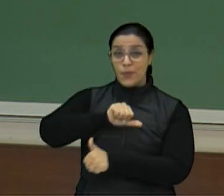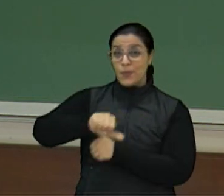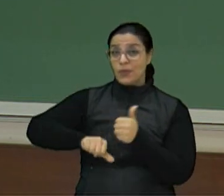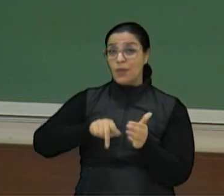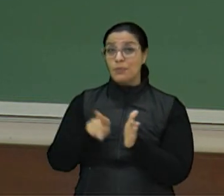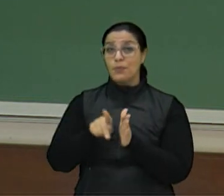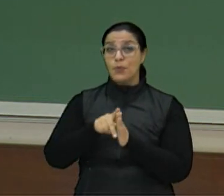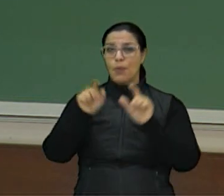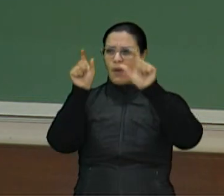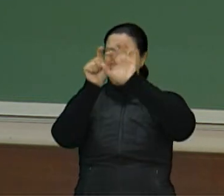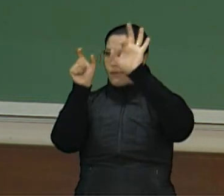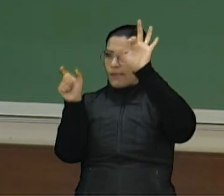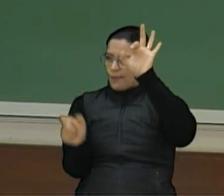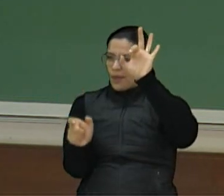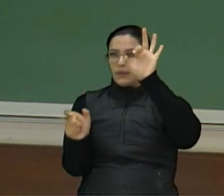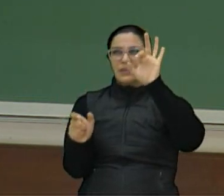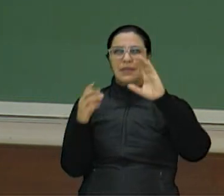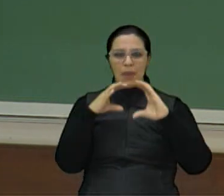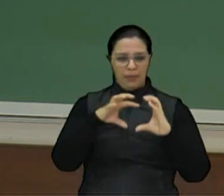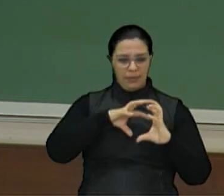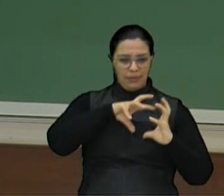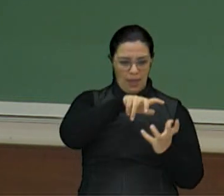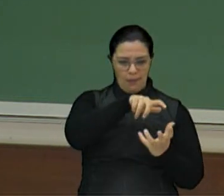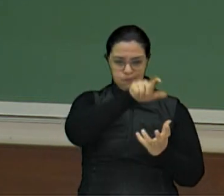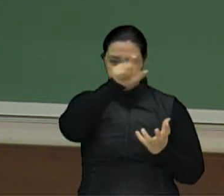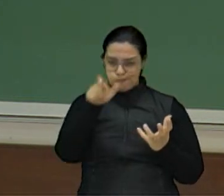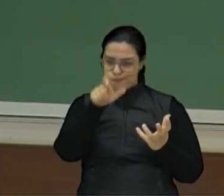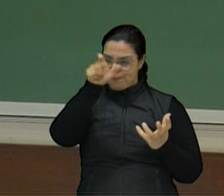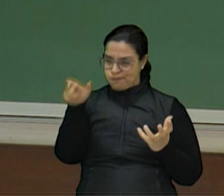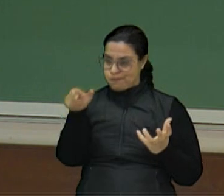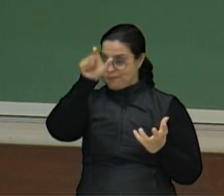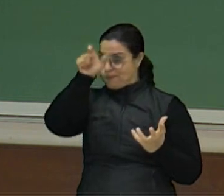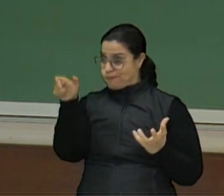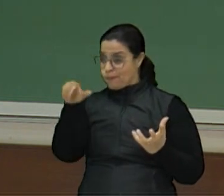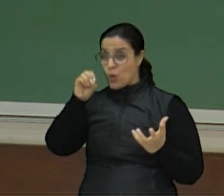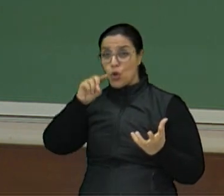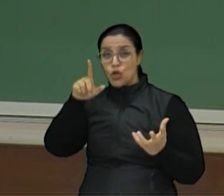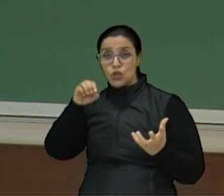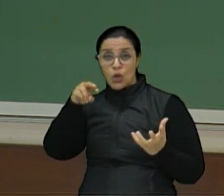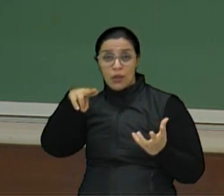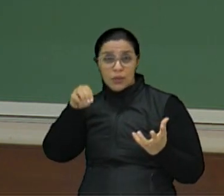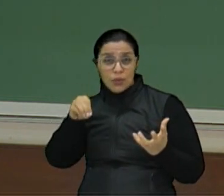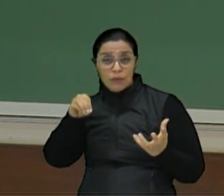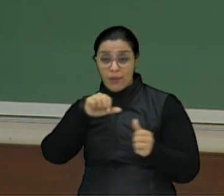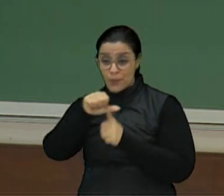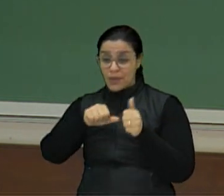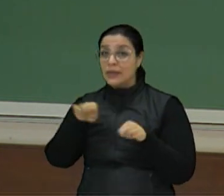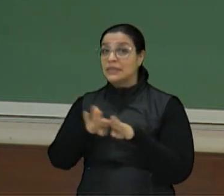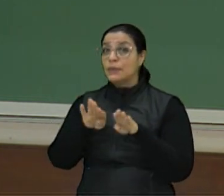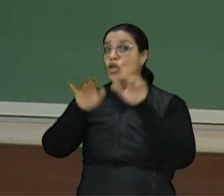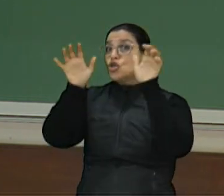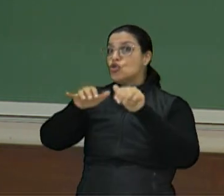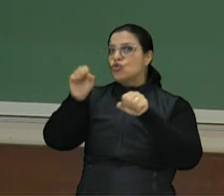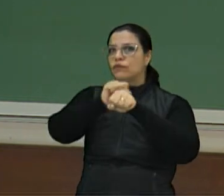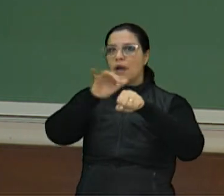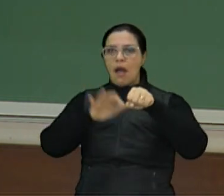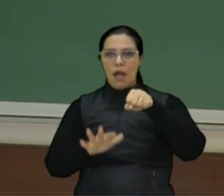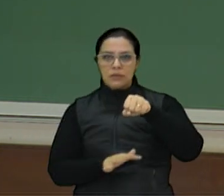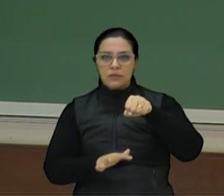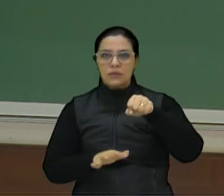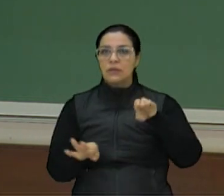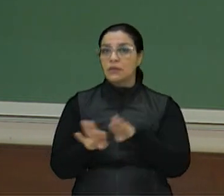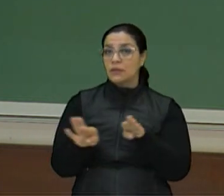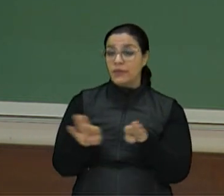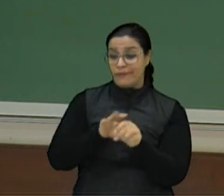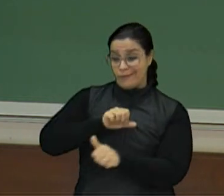alterações na camada de ozônio? Que produtos que você usa provocam chuva ácida ou colaboram para